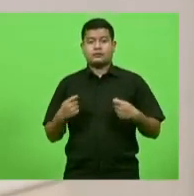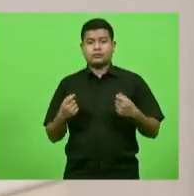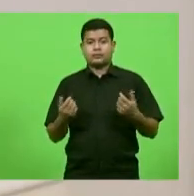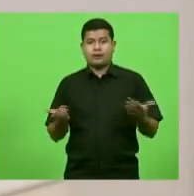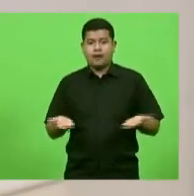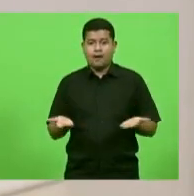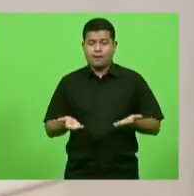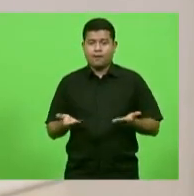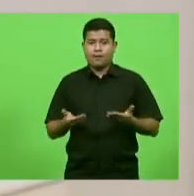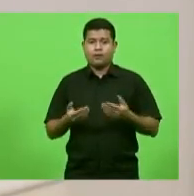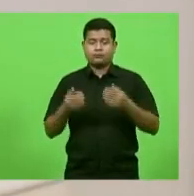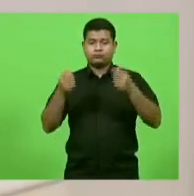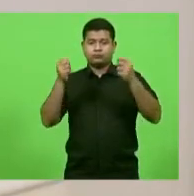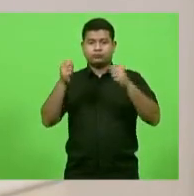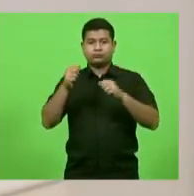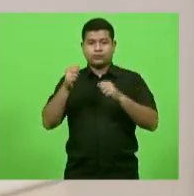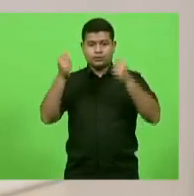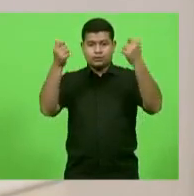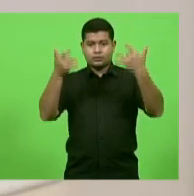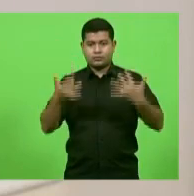discorrer nessa ordem cronológica